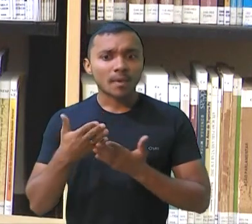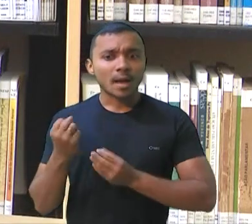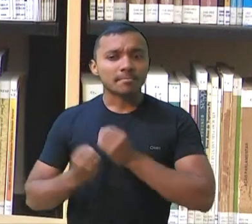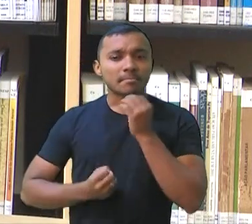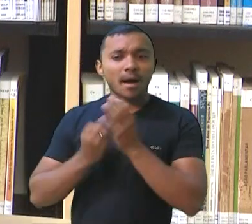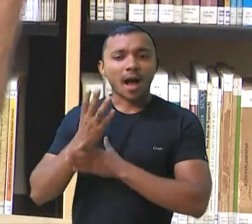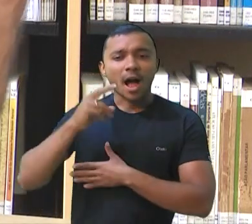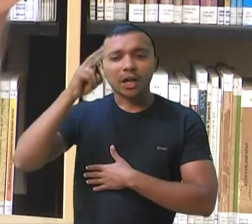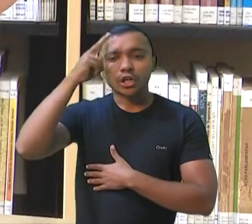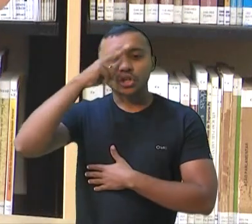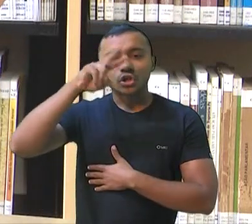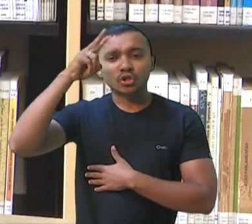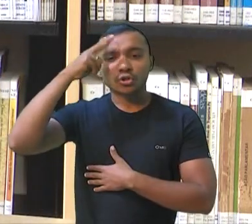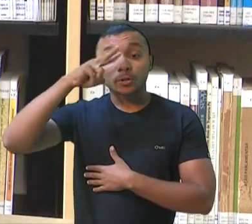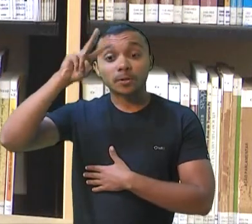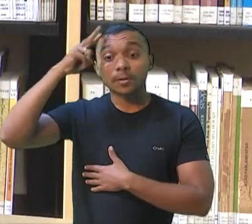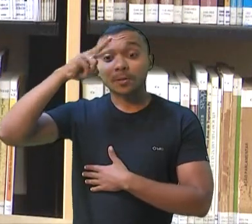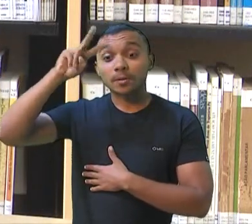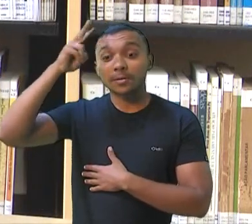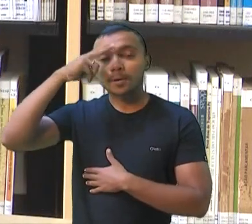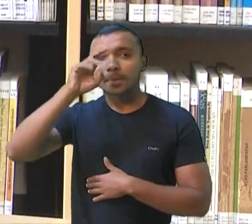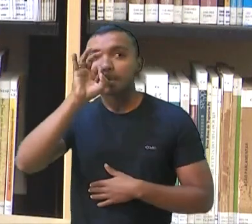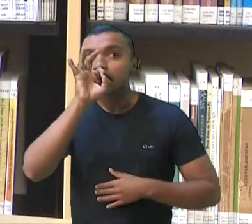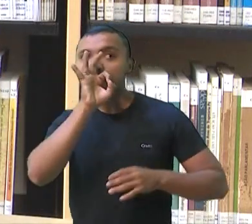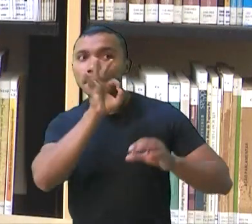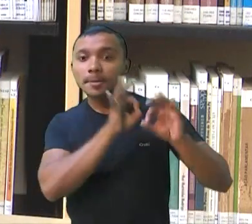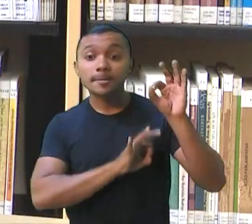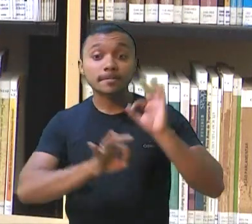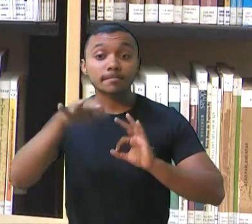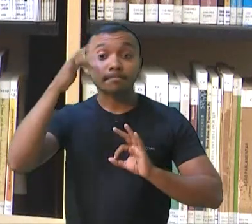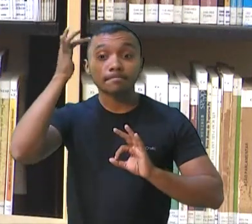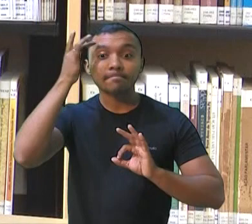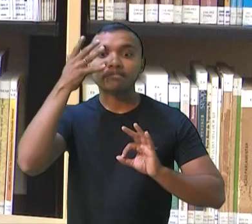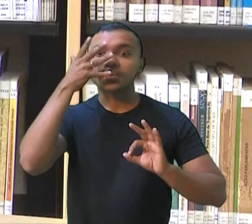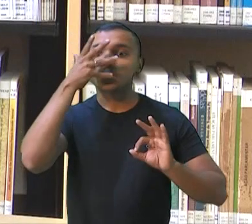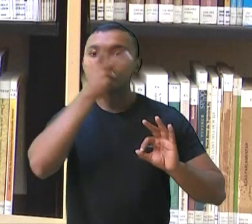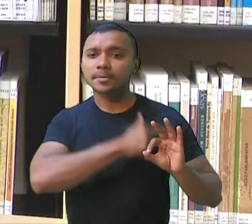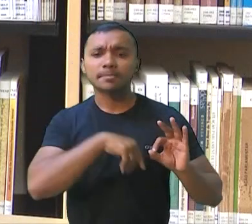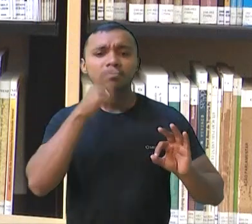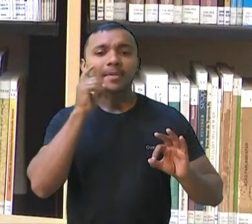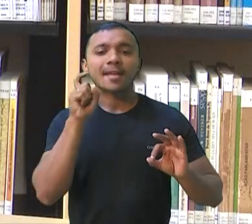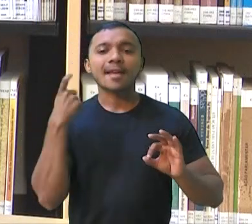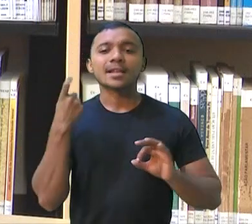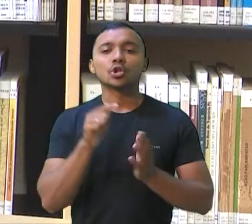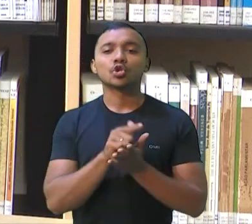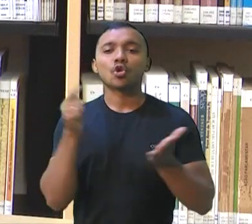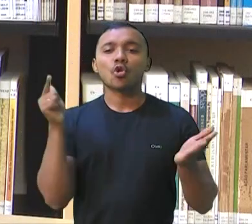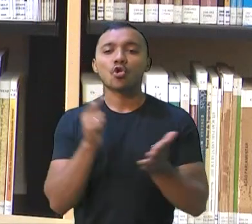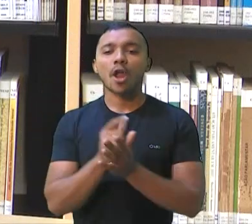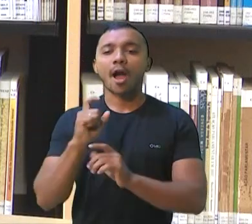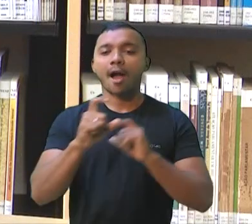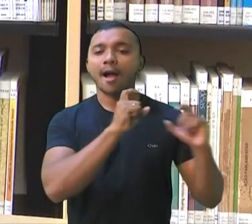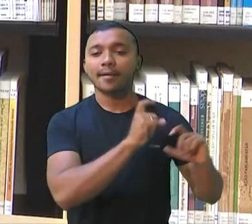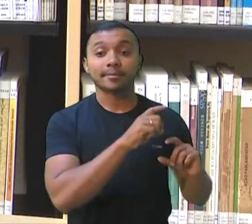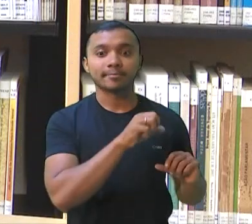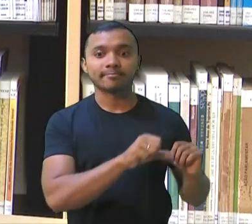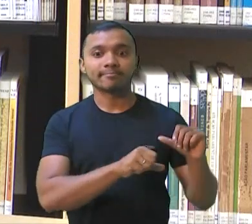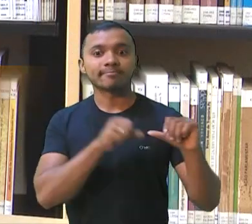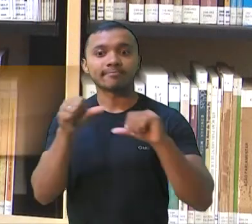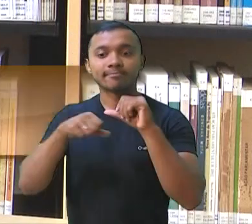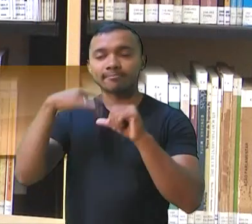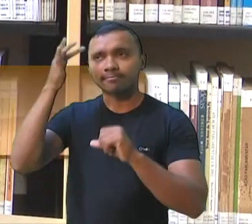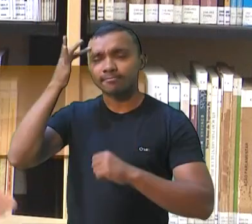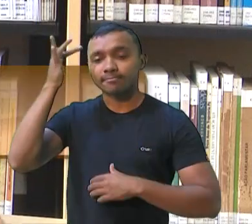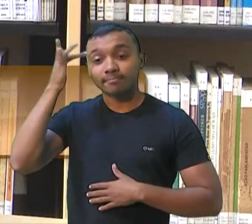de luxo, com quadrinhos mais bonitos, assim, o papel jornal passa a ser papel couché, então todo o mercado muda.